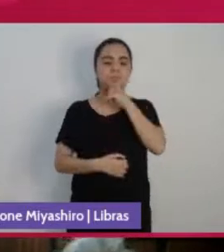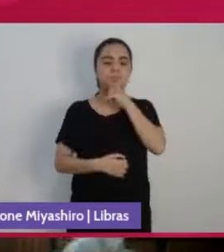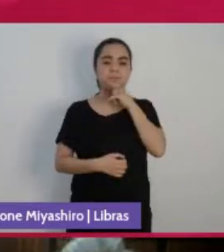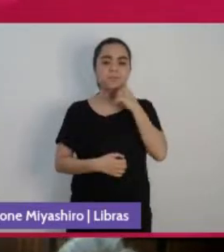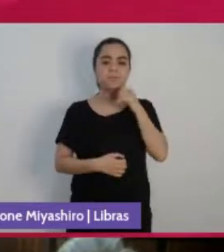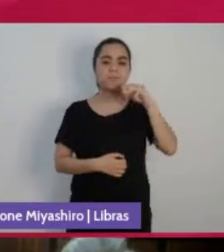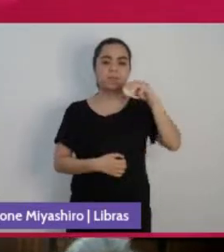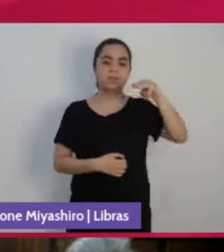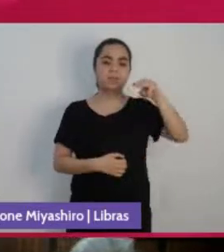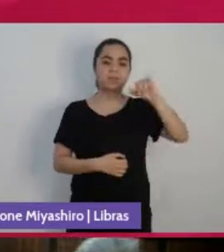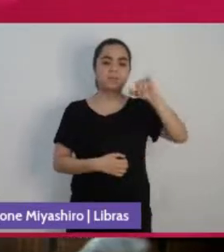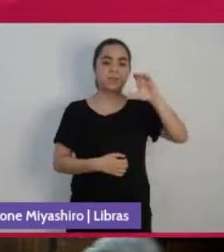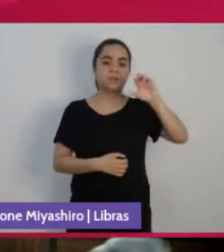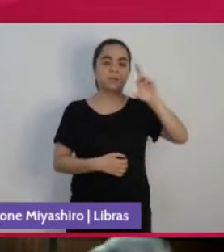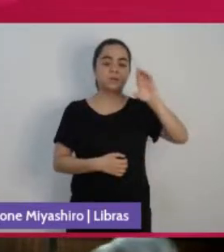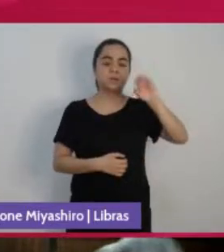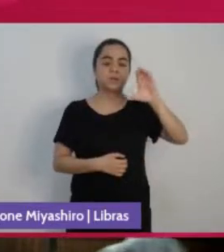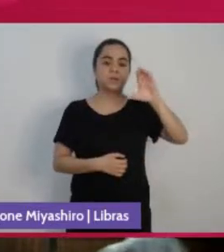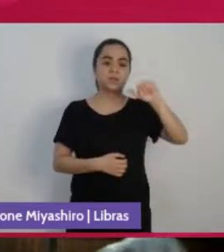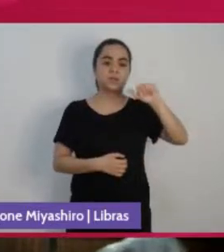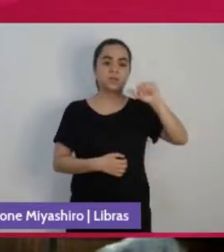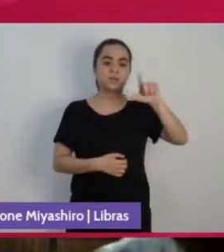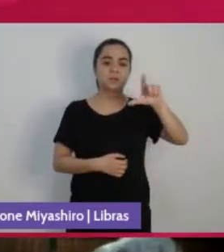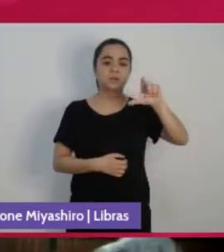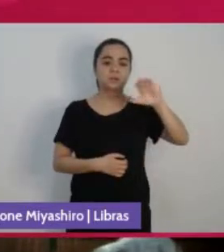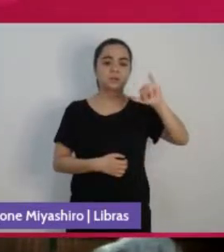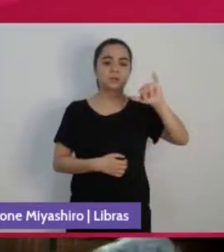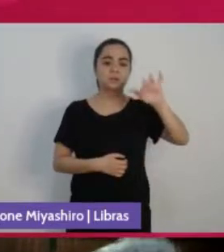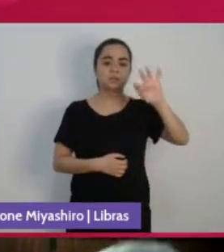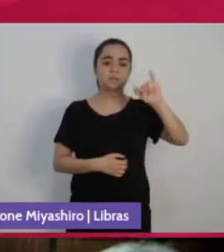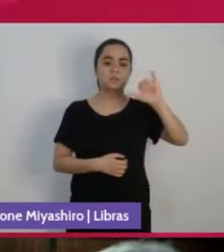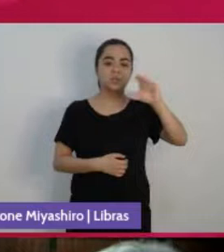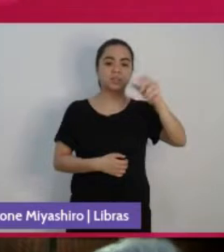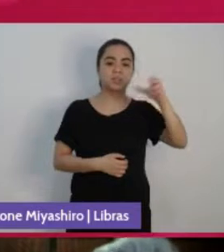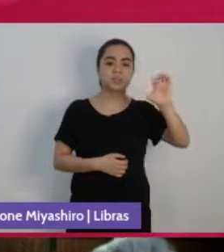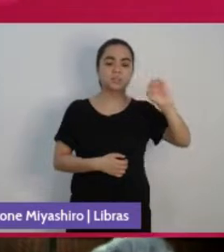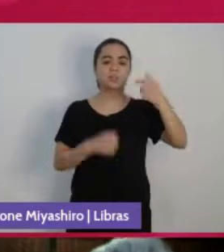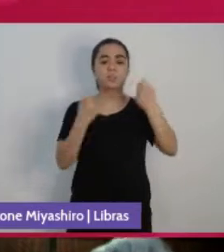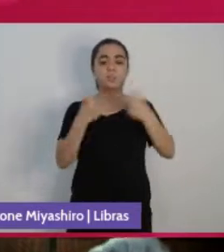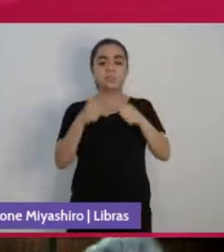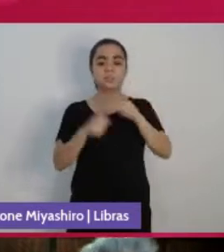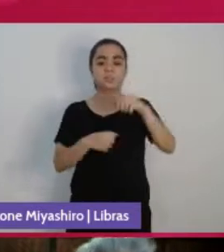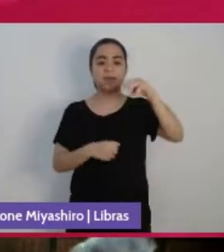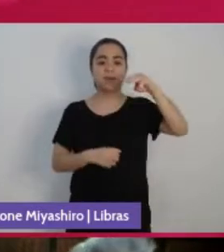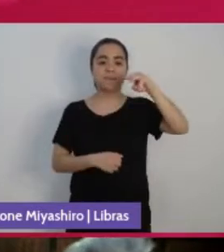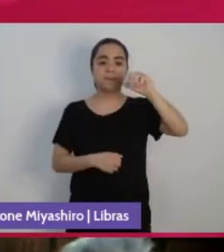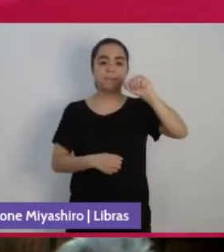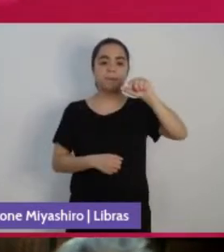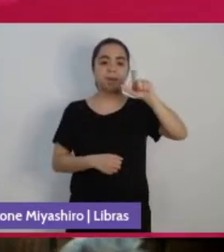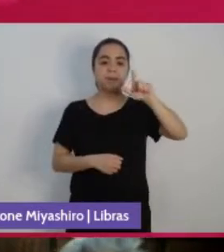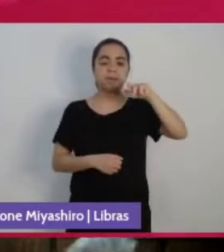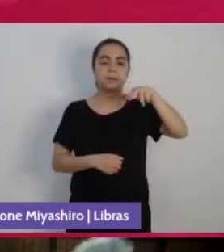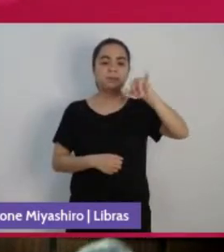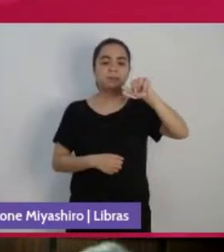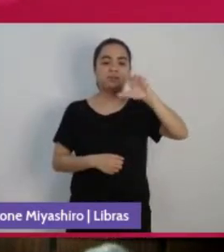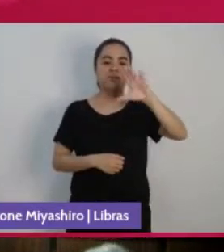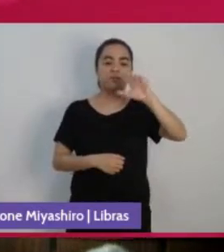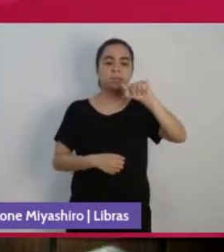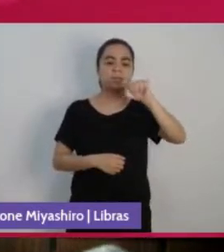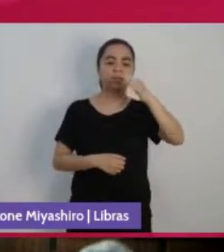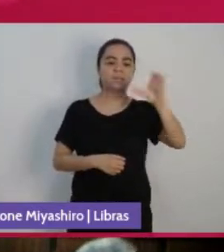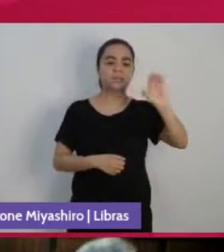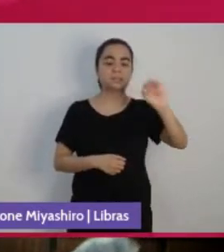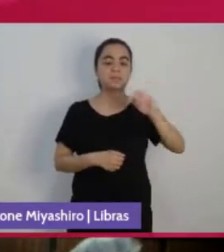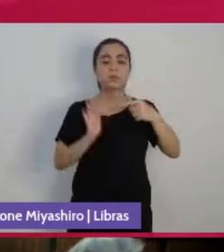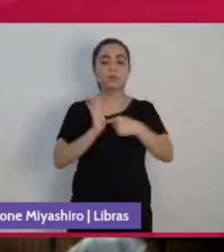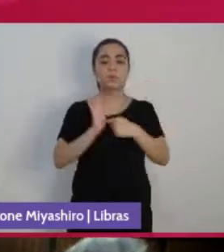microcalcificações na imagem, eu obrigatoriamente preciso fazer uma magnificação. Por quê? A magnificação vai me mostrar